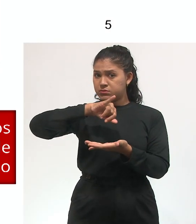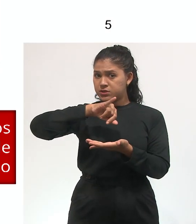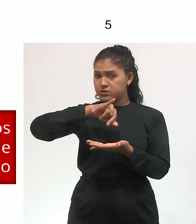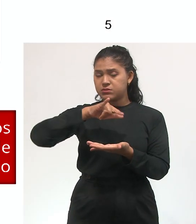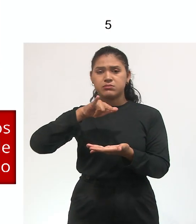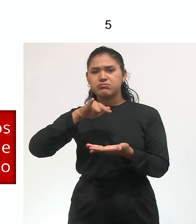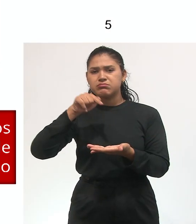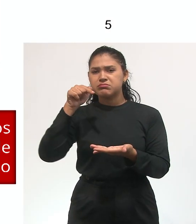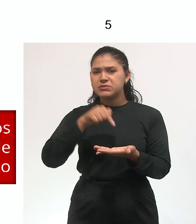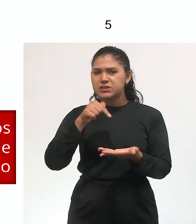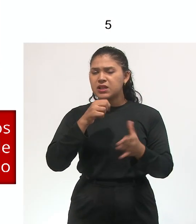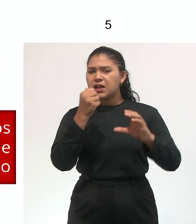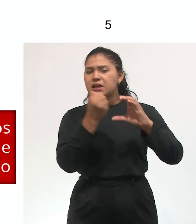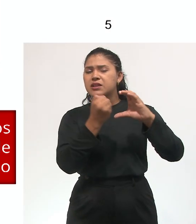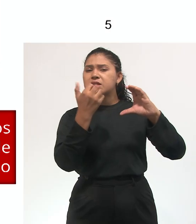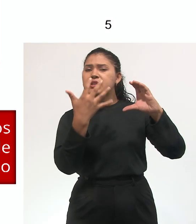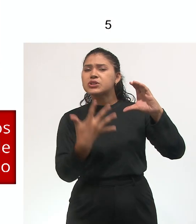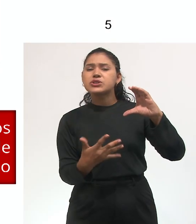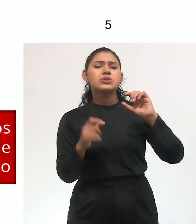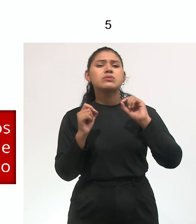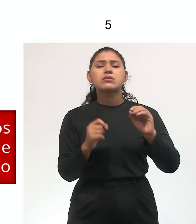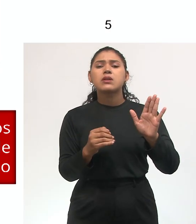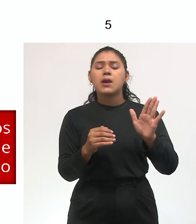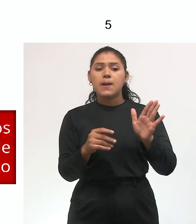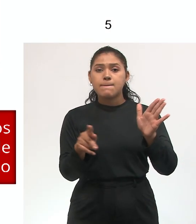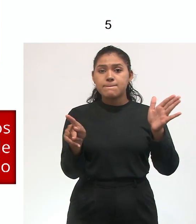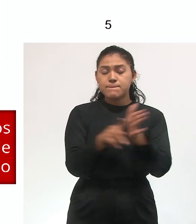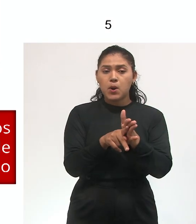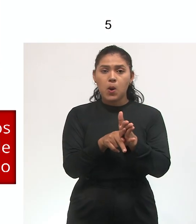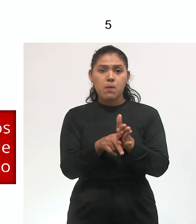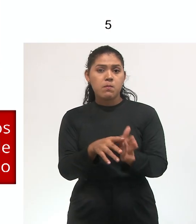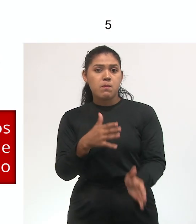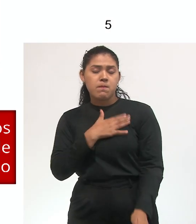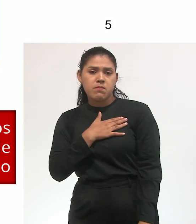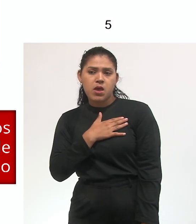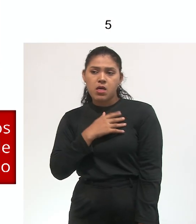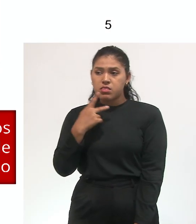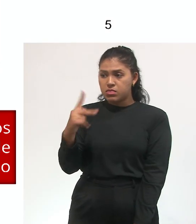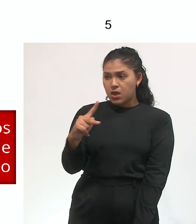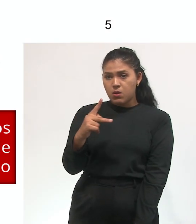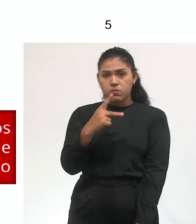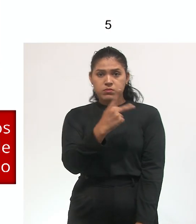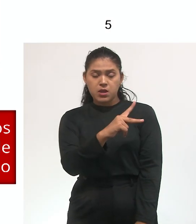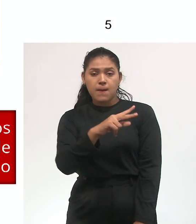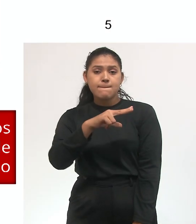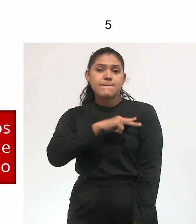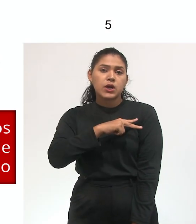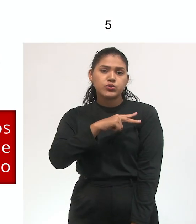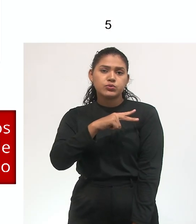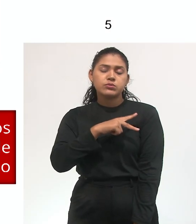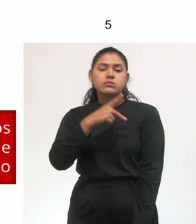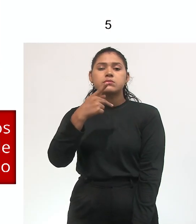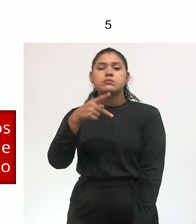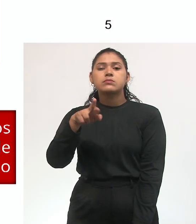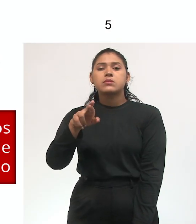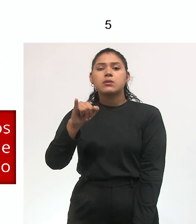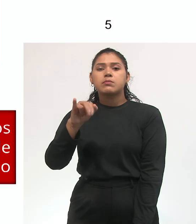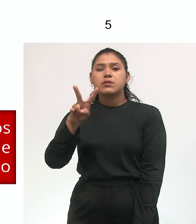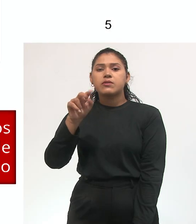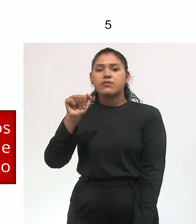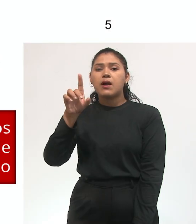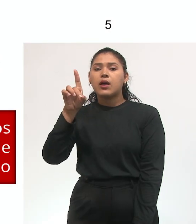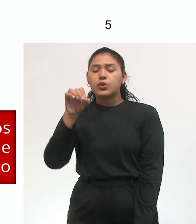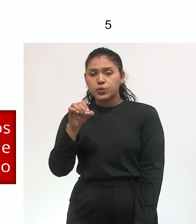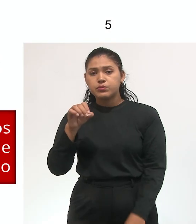é caracterizado pela propriedade privada dos meios de produção e pelo